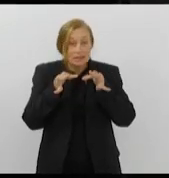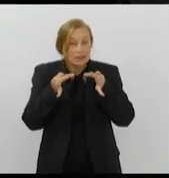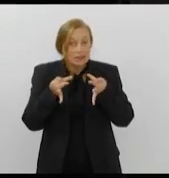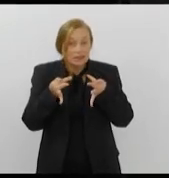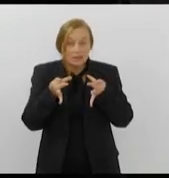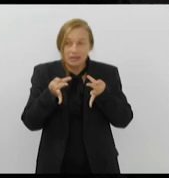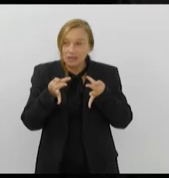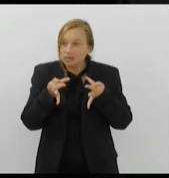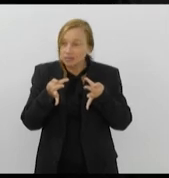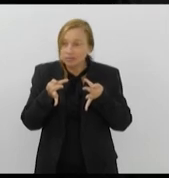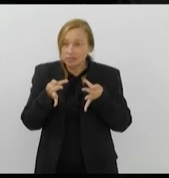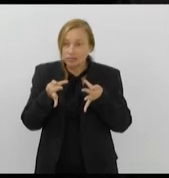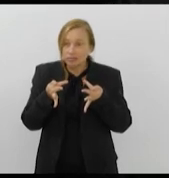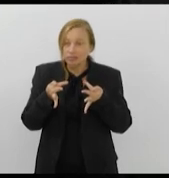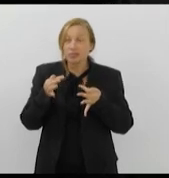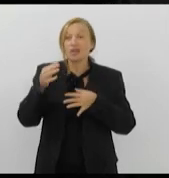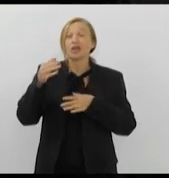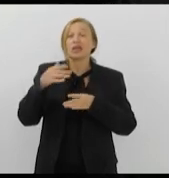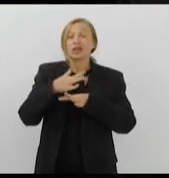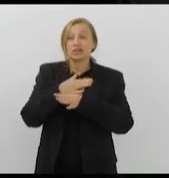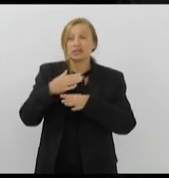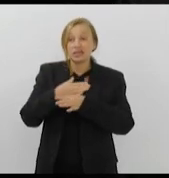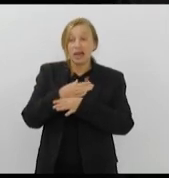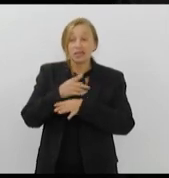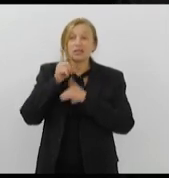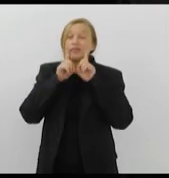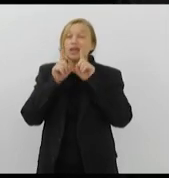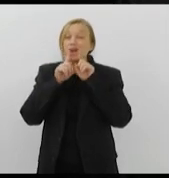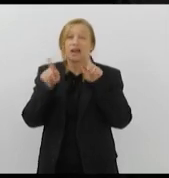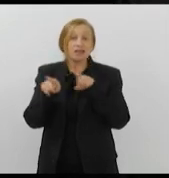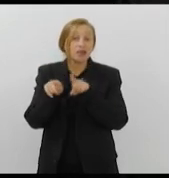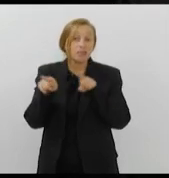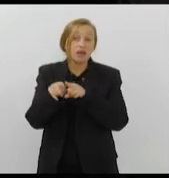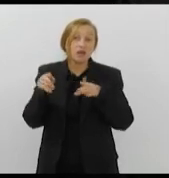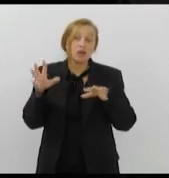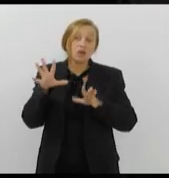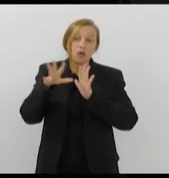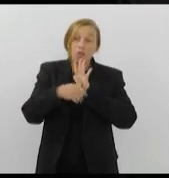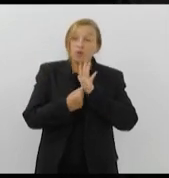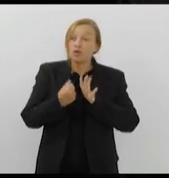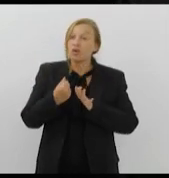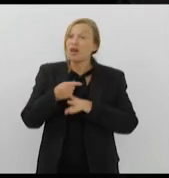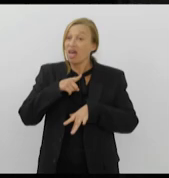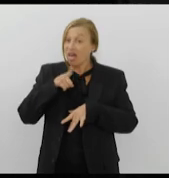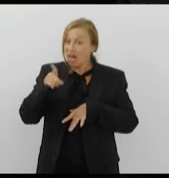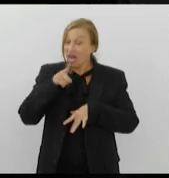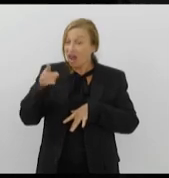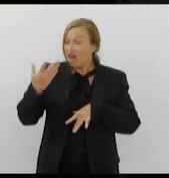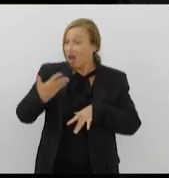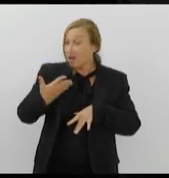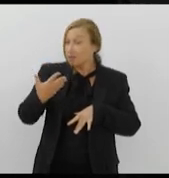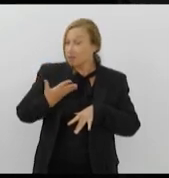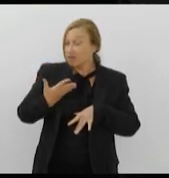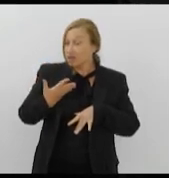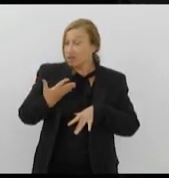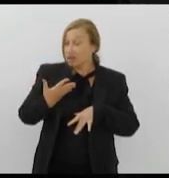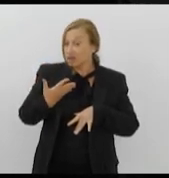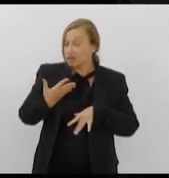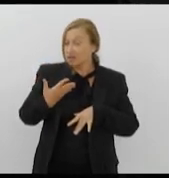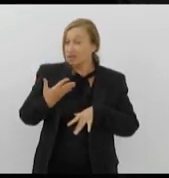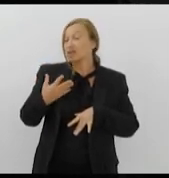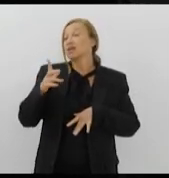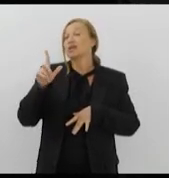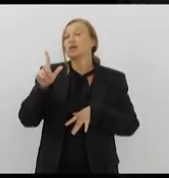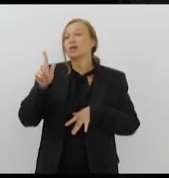erário, principalmente na cidade de Maricá. E você é cria do Washington Quaquá. Você sempre foi braço direito do Washington